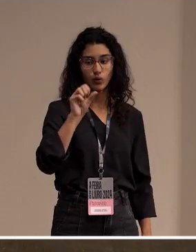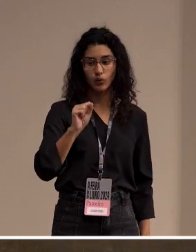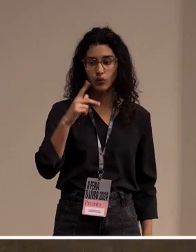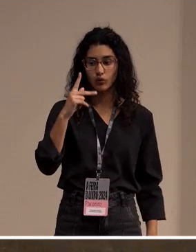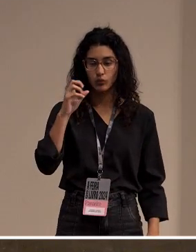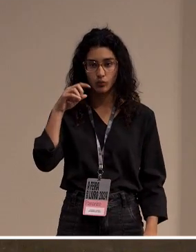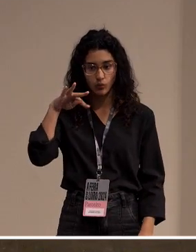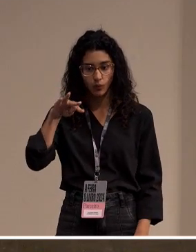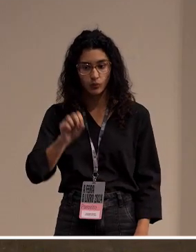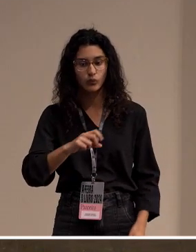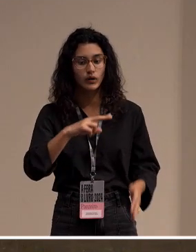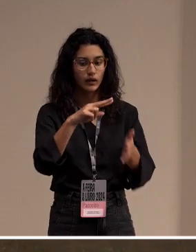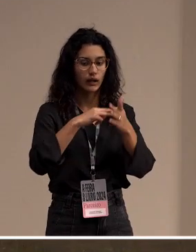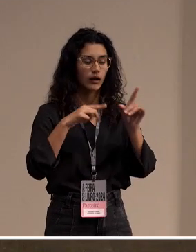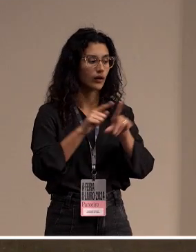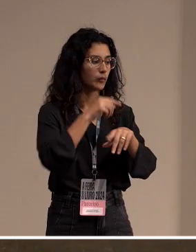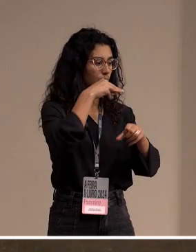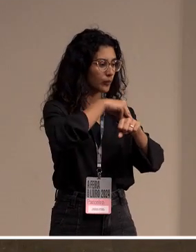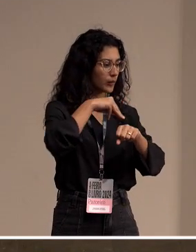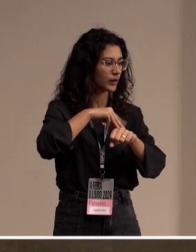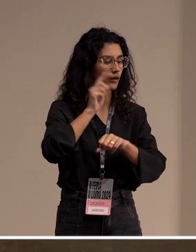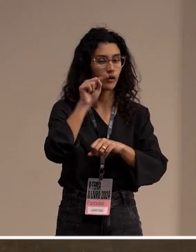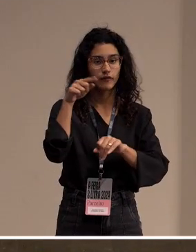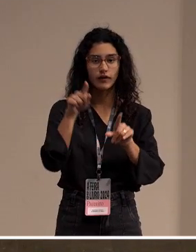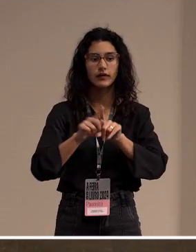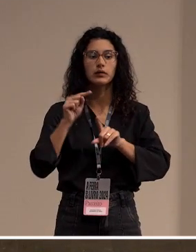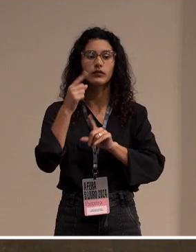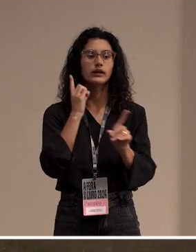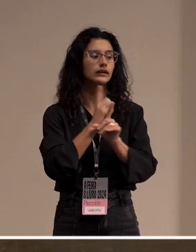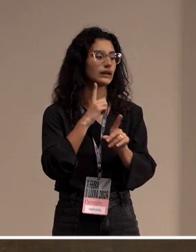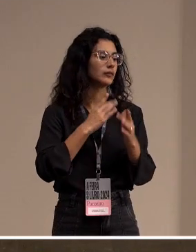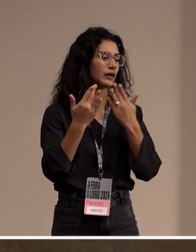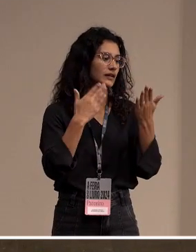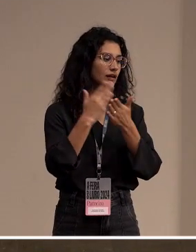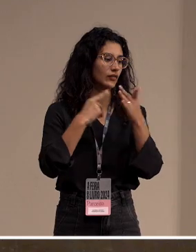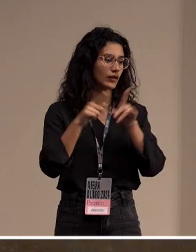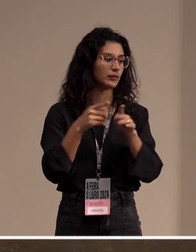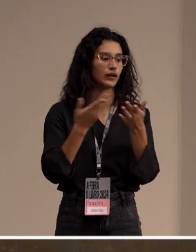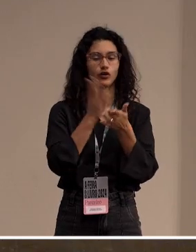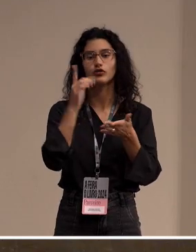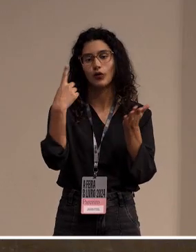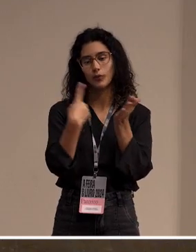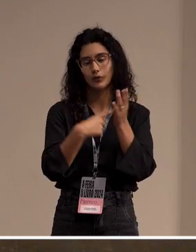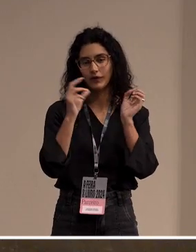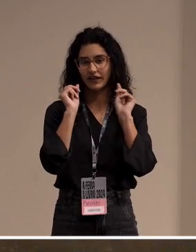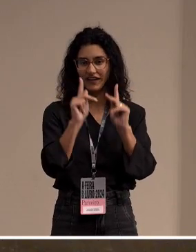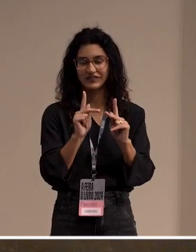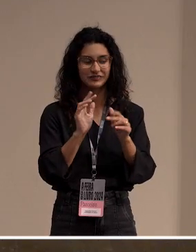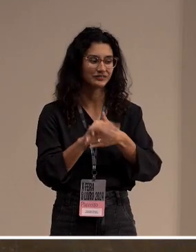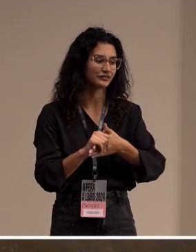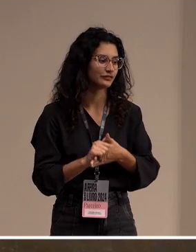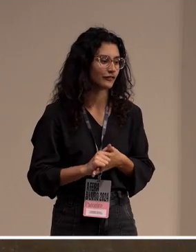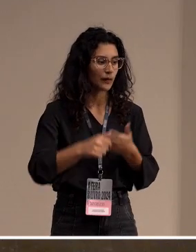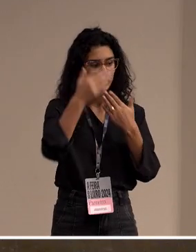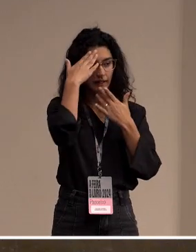Pontos. Leiam em algum lugar lá fora e daqui a pouco vai ter mais livros dele aqui, que a gente já combinou. Tá